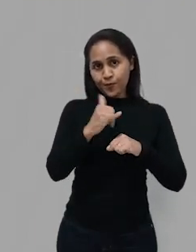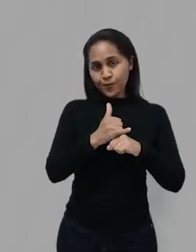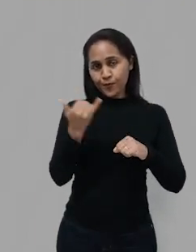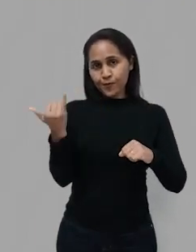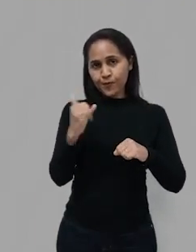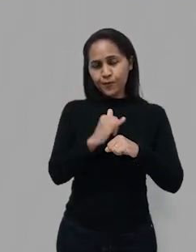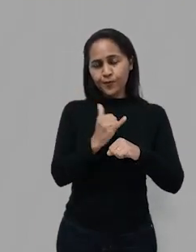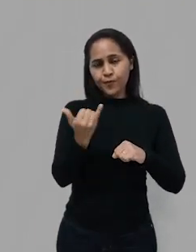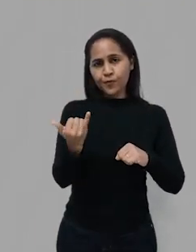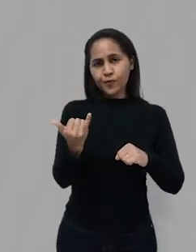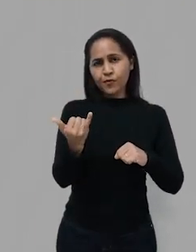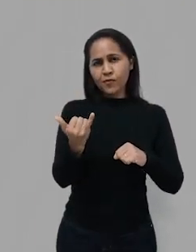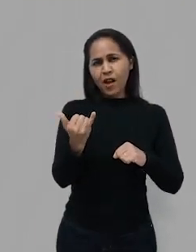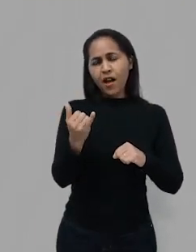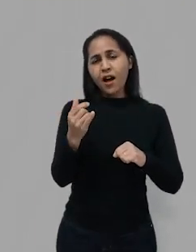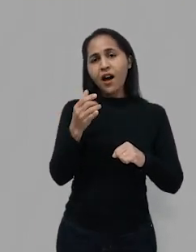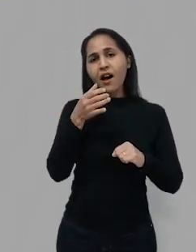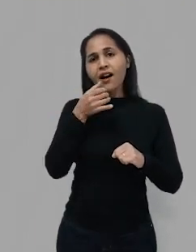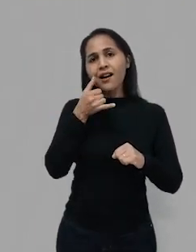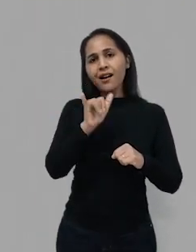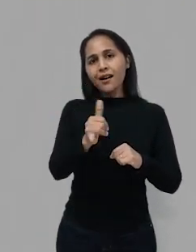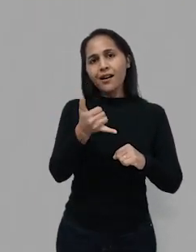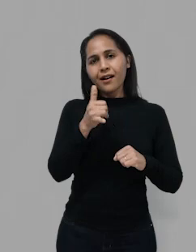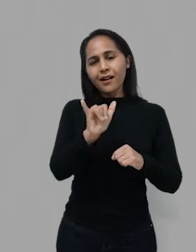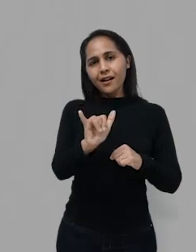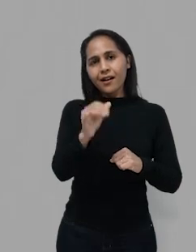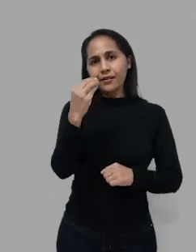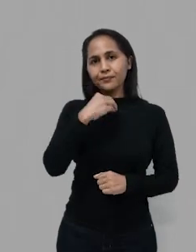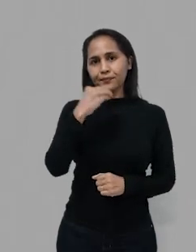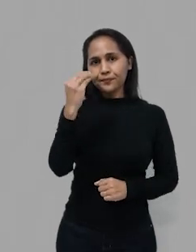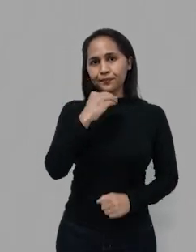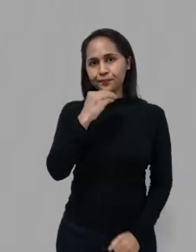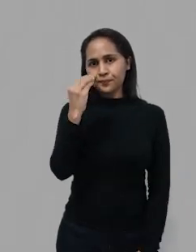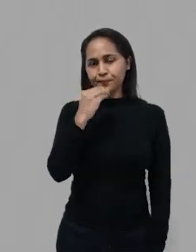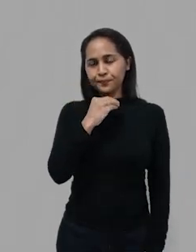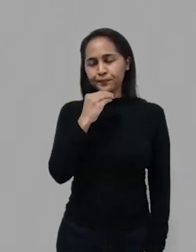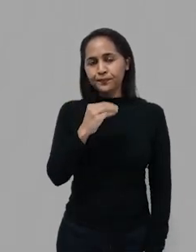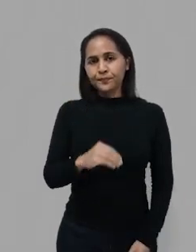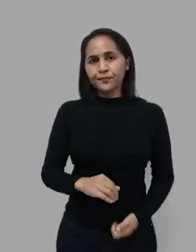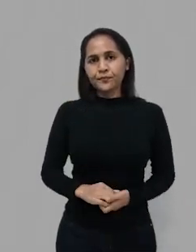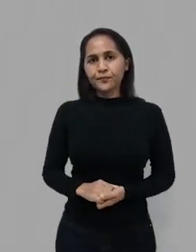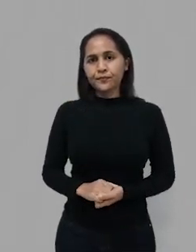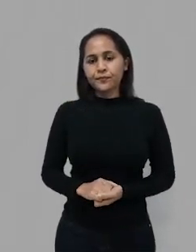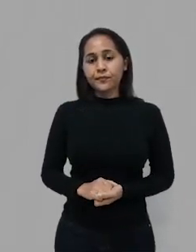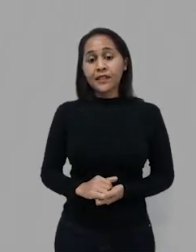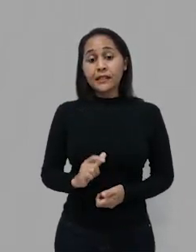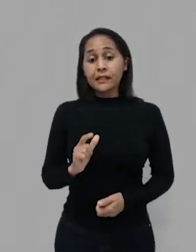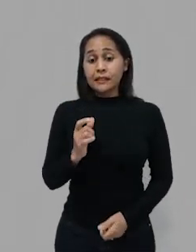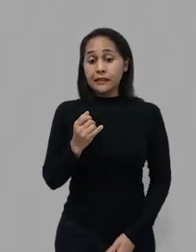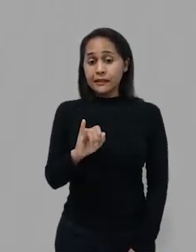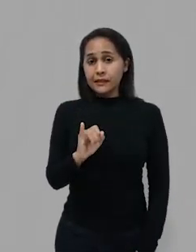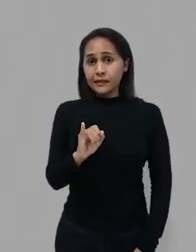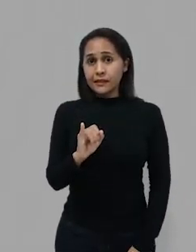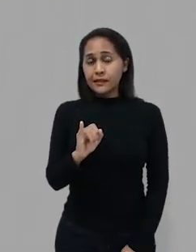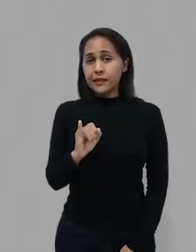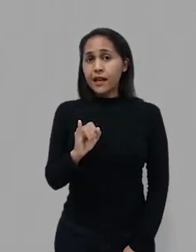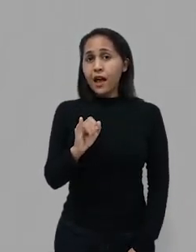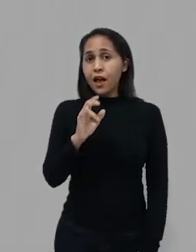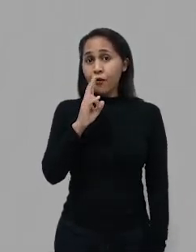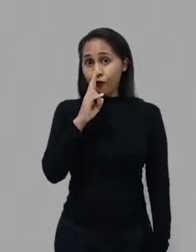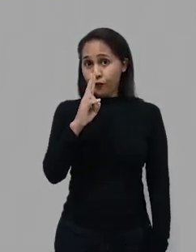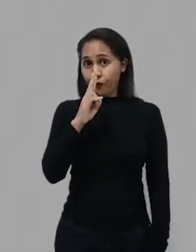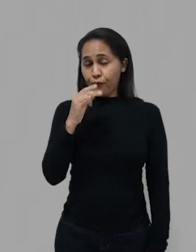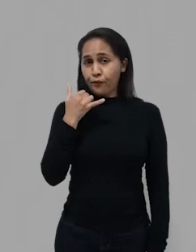isso vai gerar o quê? Uma corrente elétrica muito fraca. Então, se queremos ter uma corrente elétrica